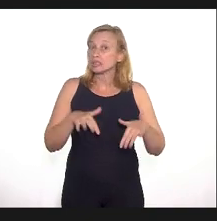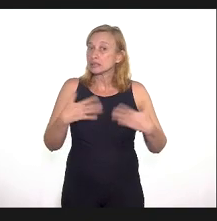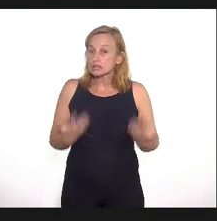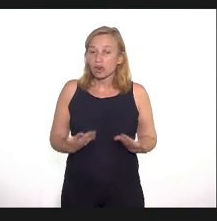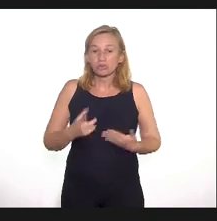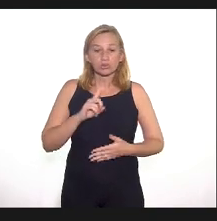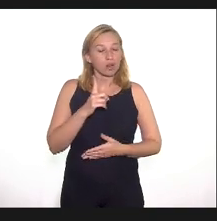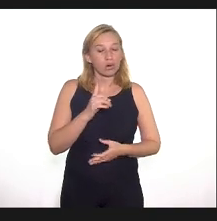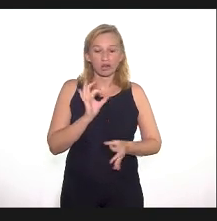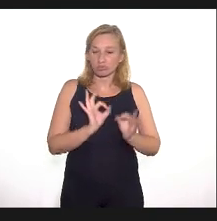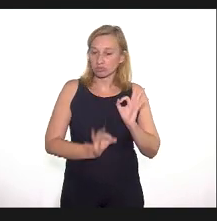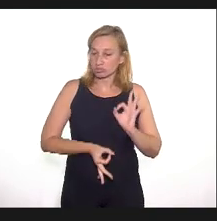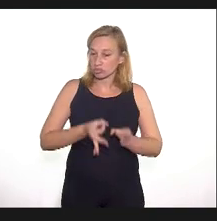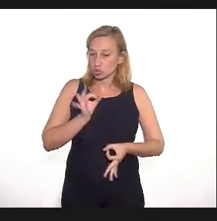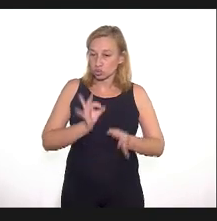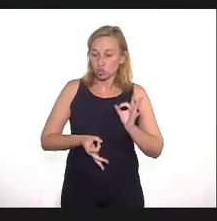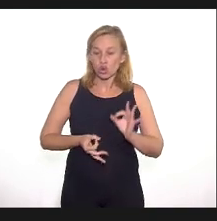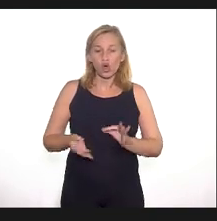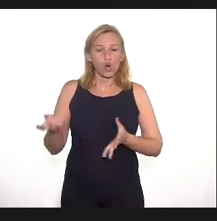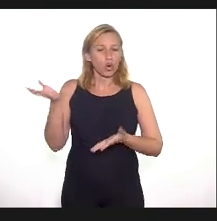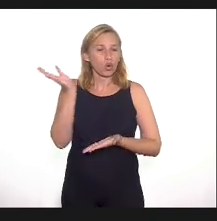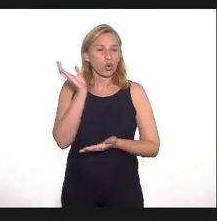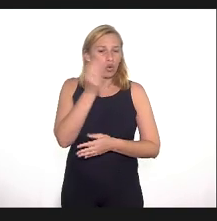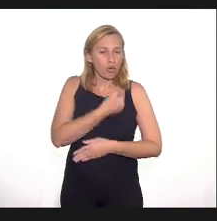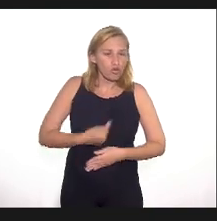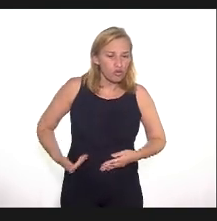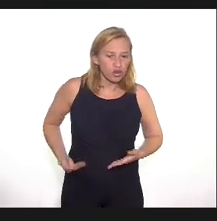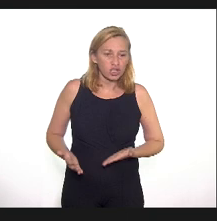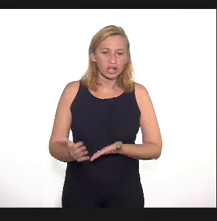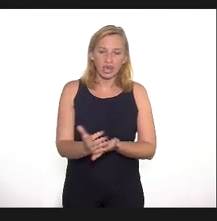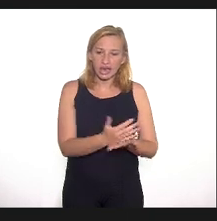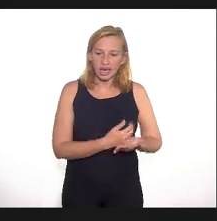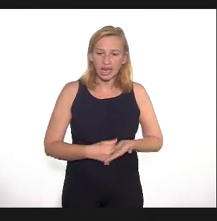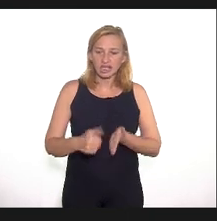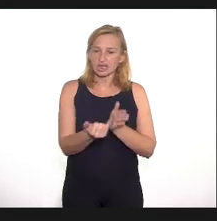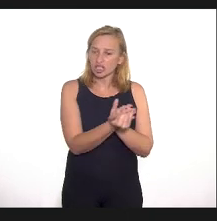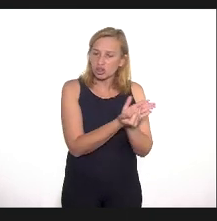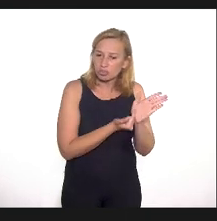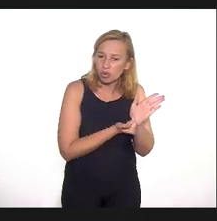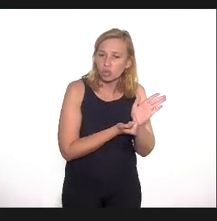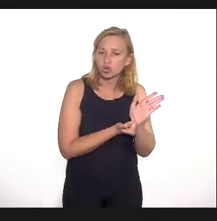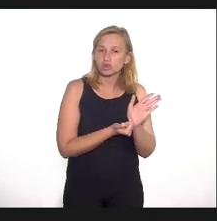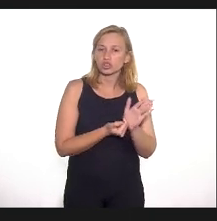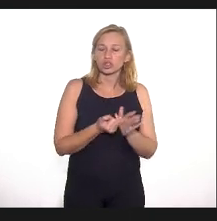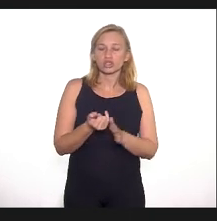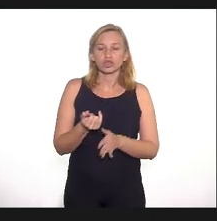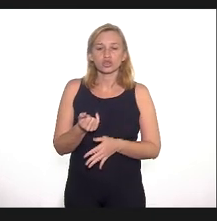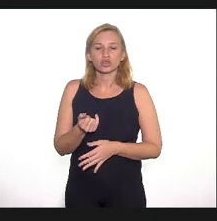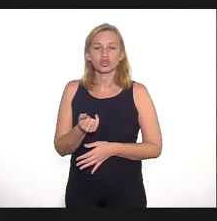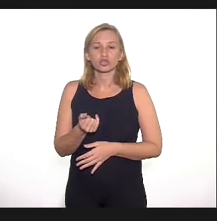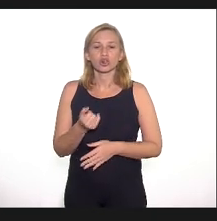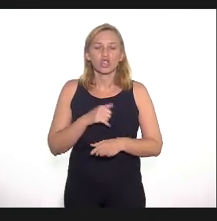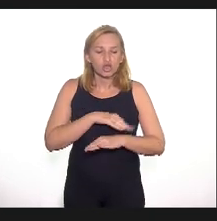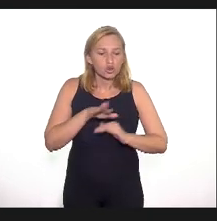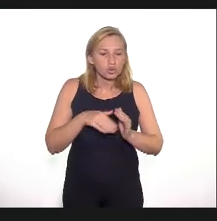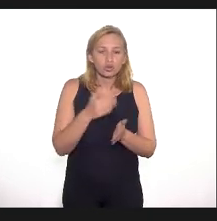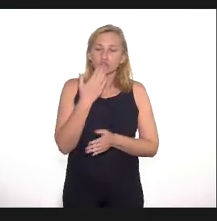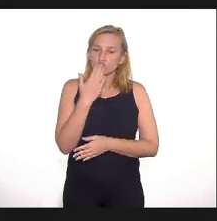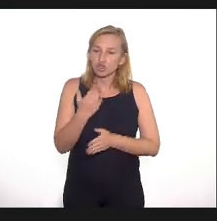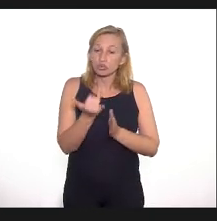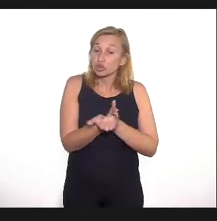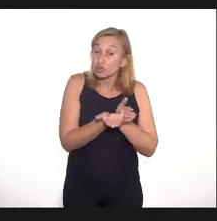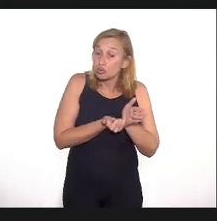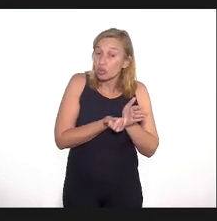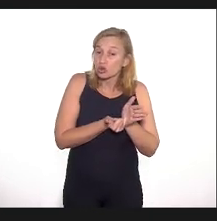não acho justo, né, que o governo, que arrecada imposto, imposto de renda e todos os tipos de